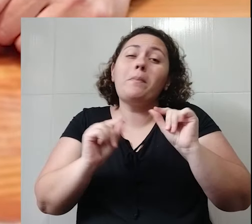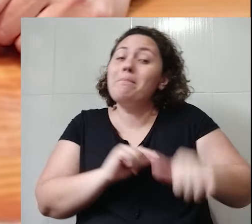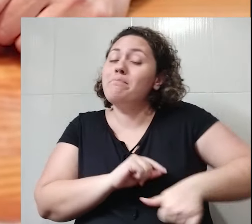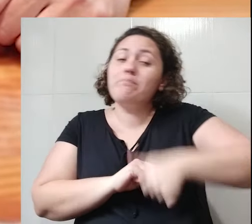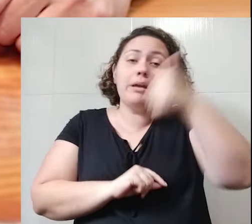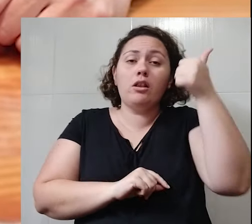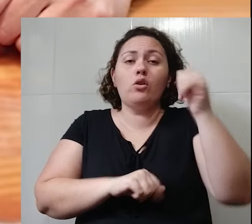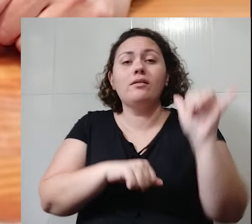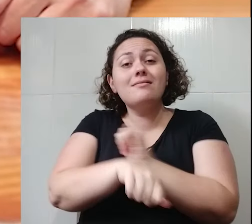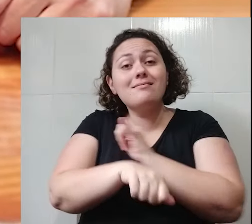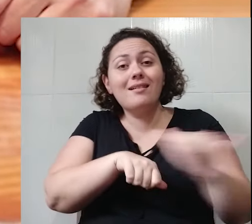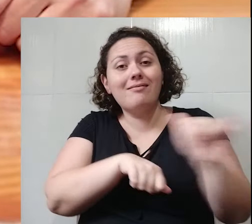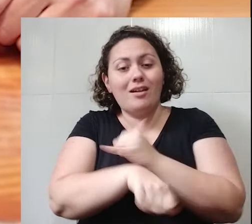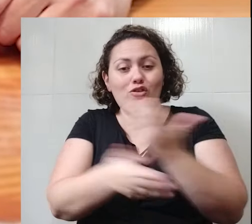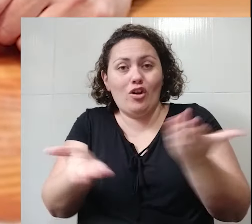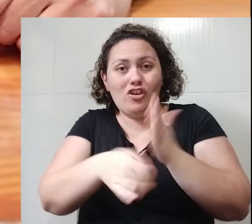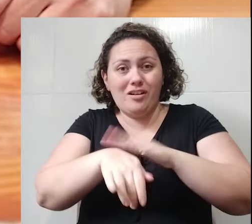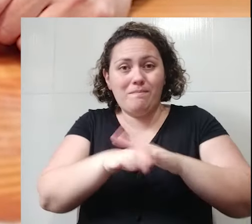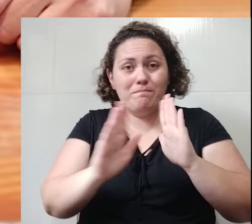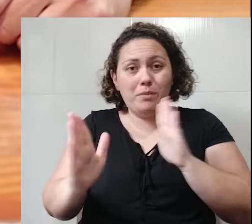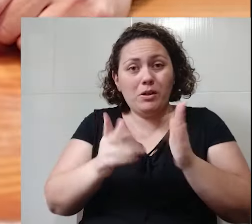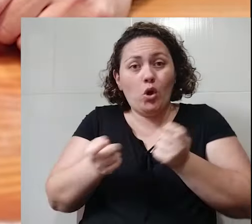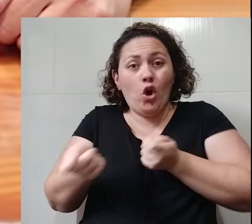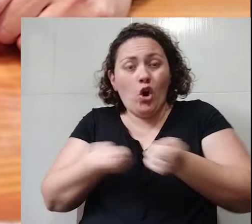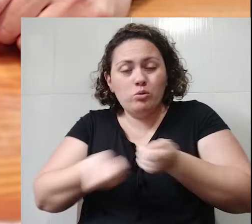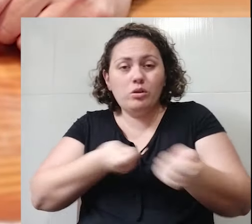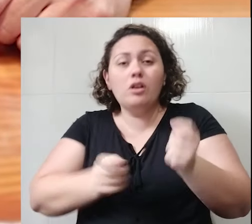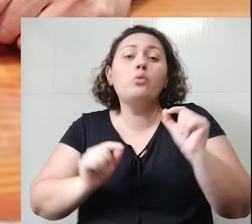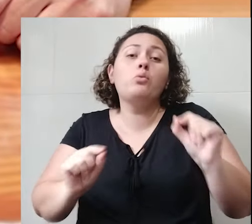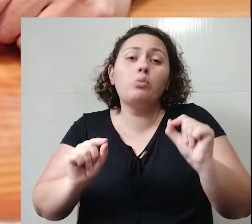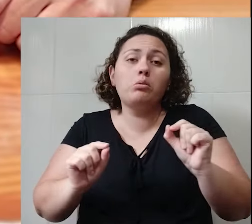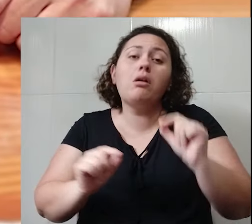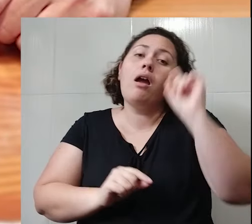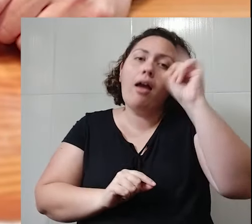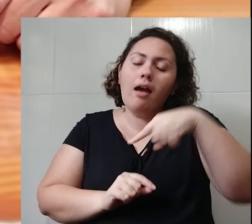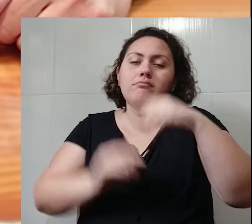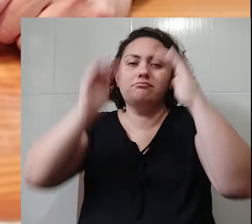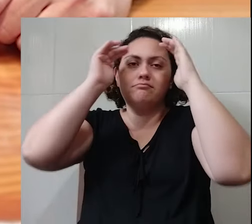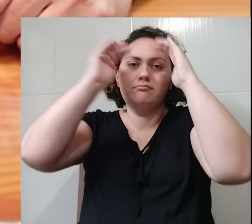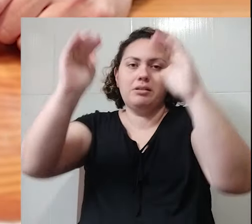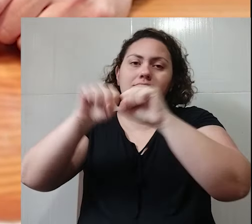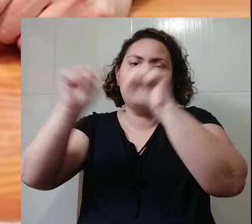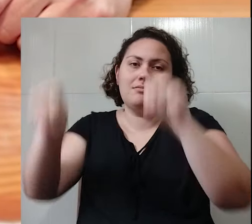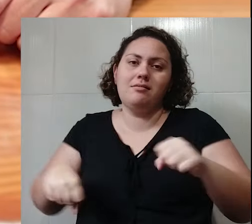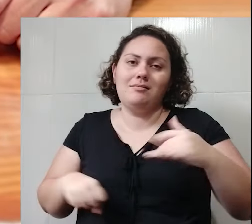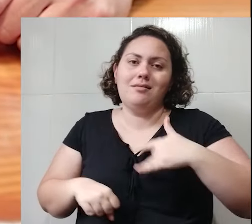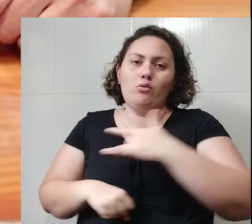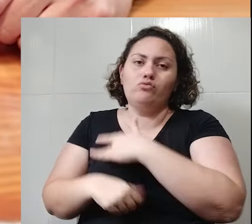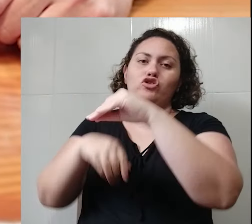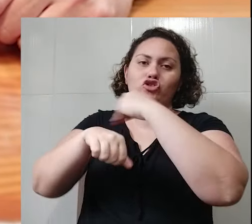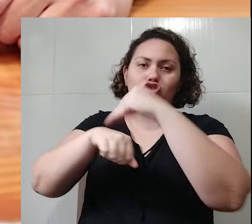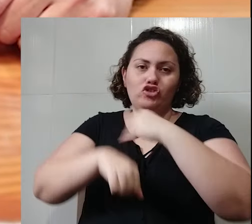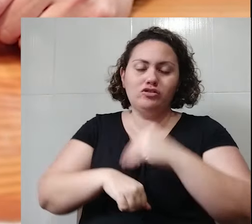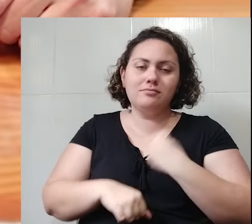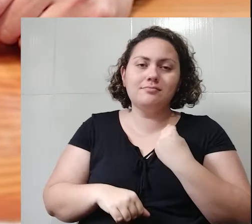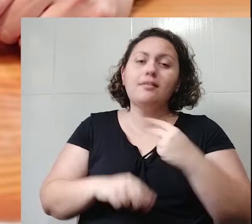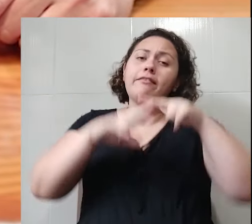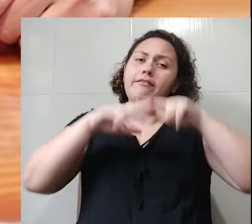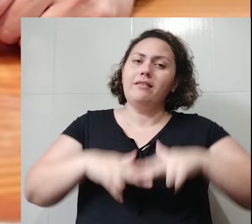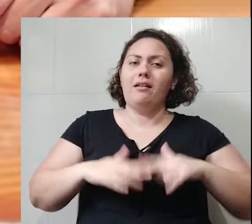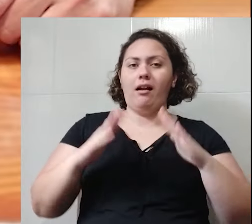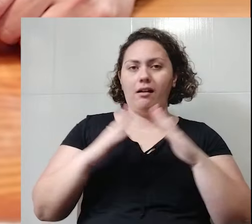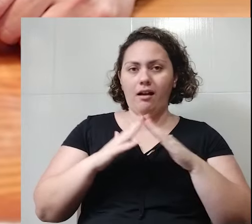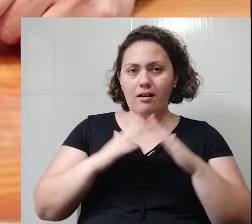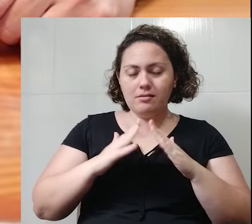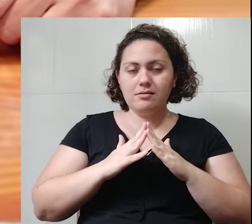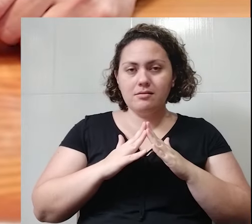melhor remédio, a melhor estratégia de controle é seguir os que o sistema de saúde tem recomendado, as pessoas ficarem